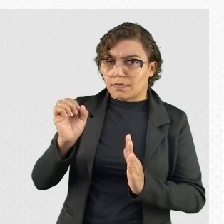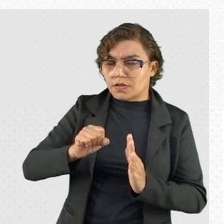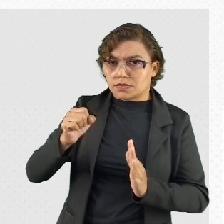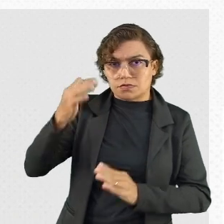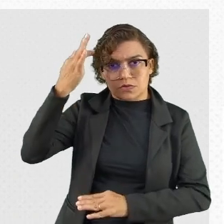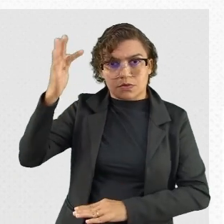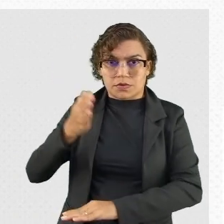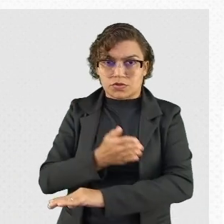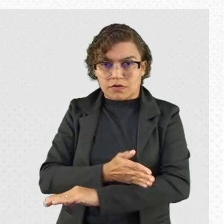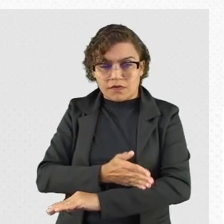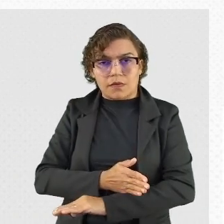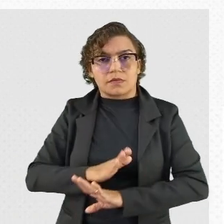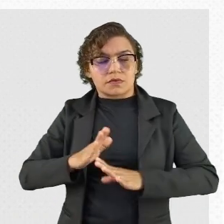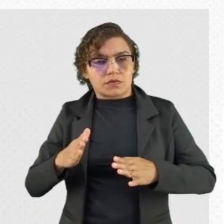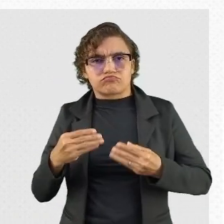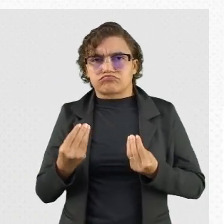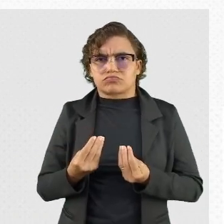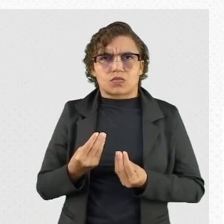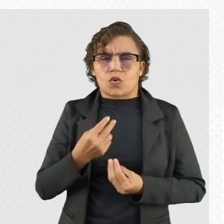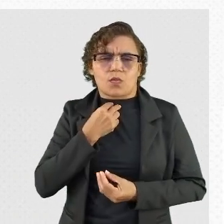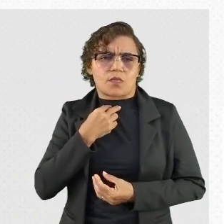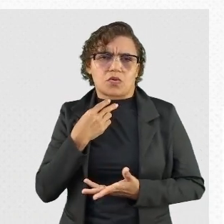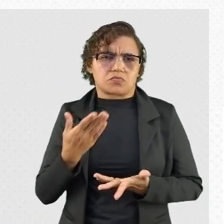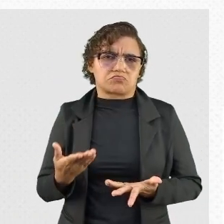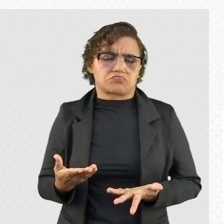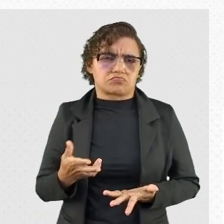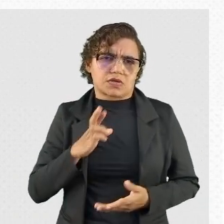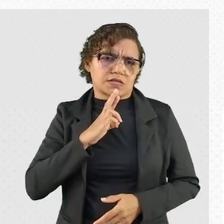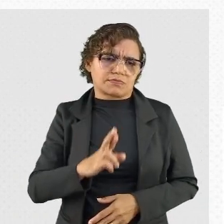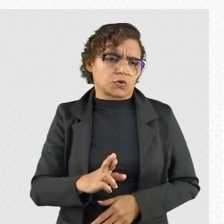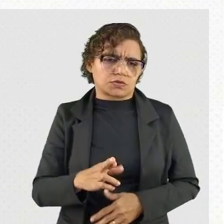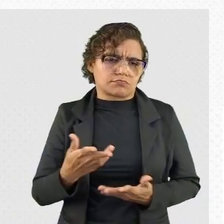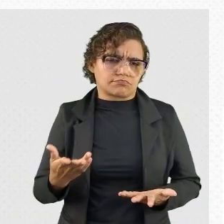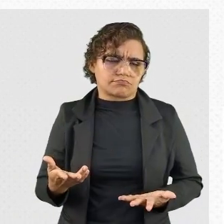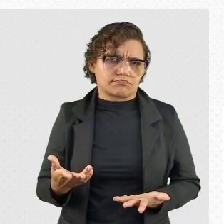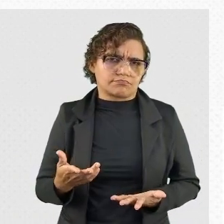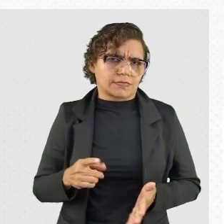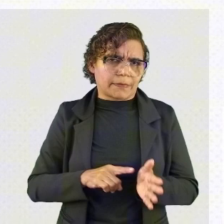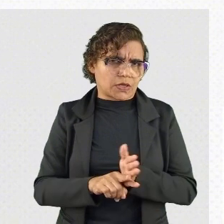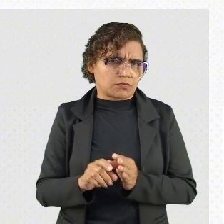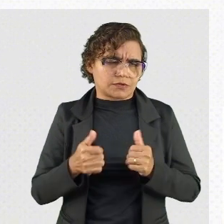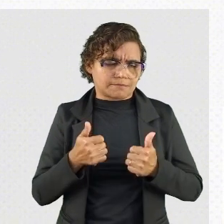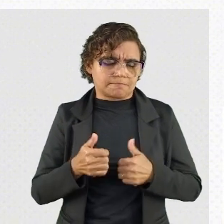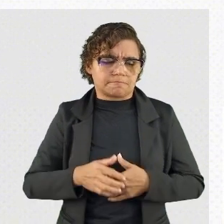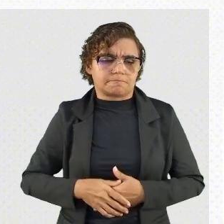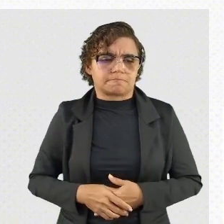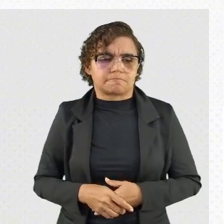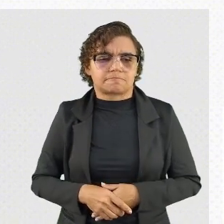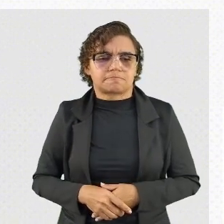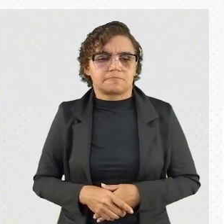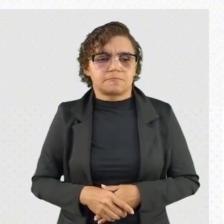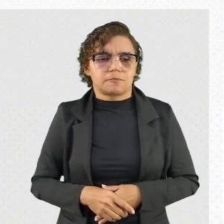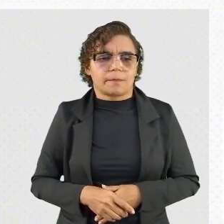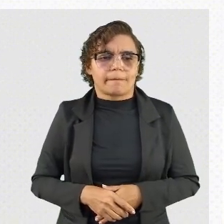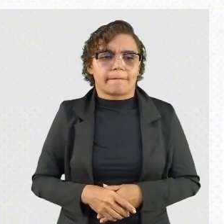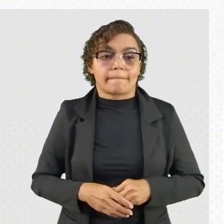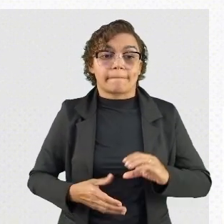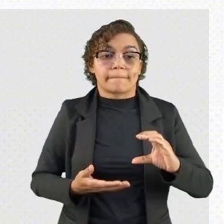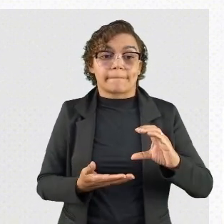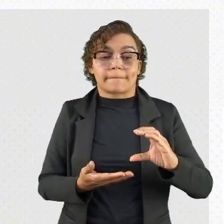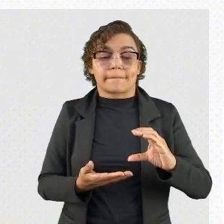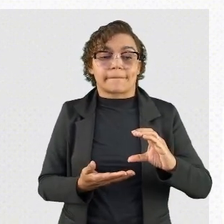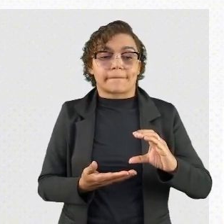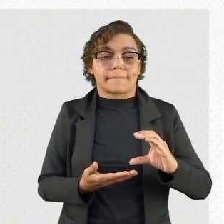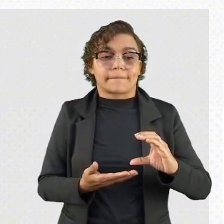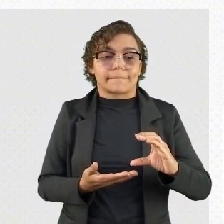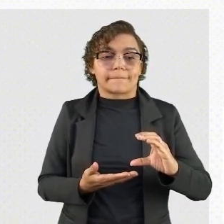filosofia medieval. Então, ela não pode ser a resposta para esse enunciado. A letra C diz o seguinte: